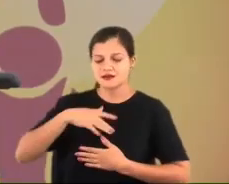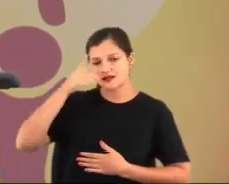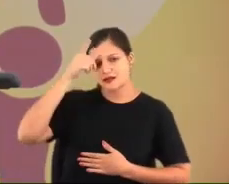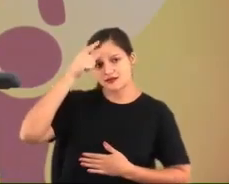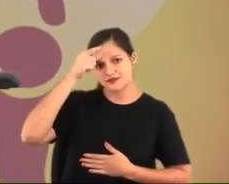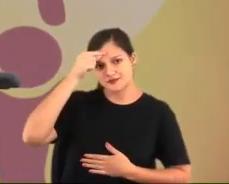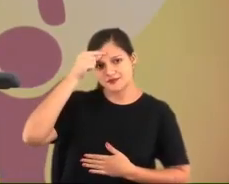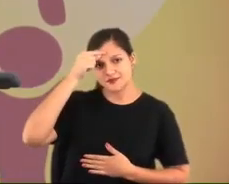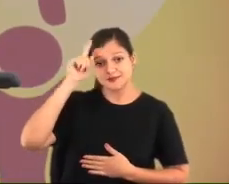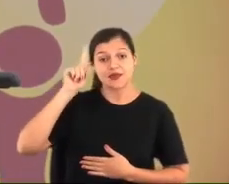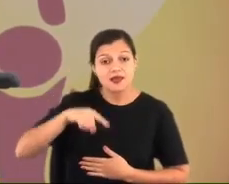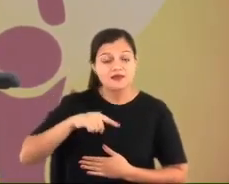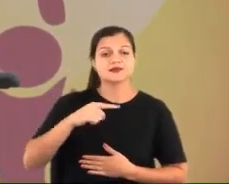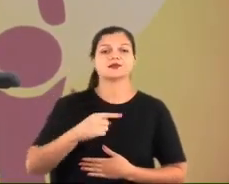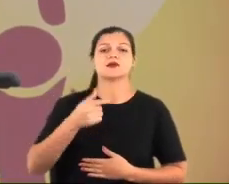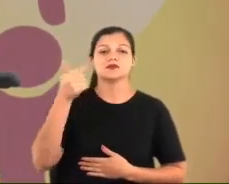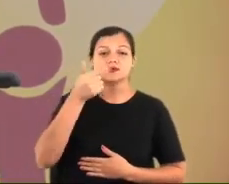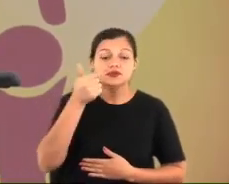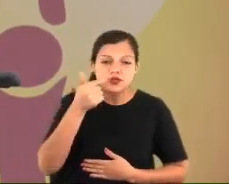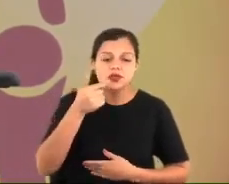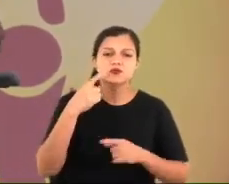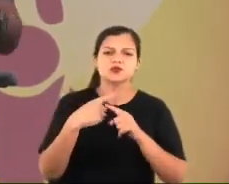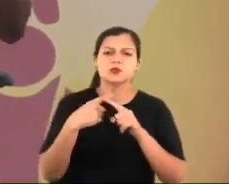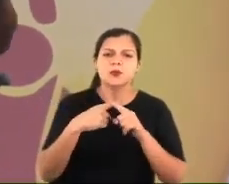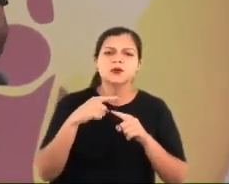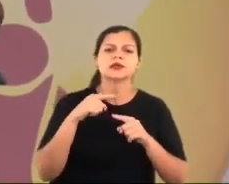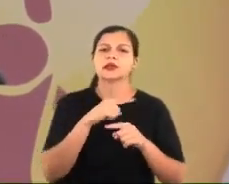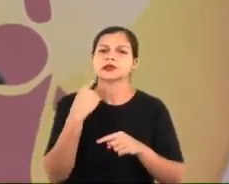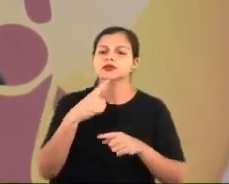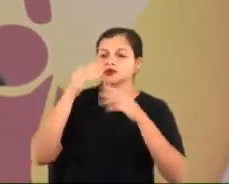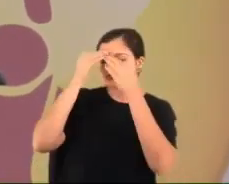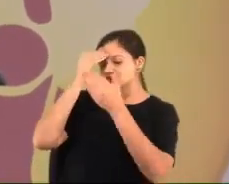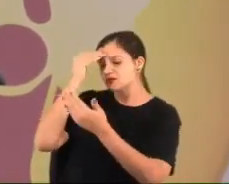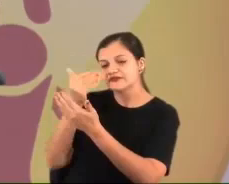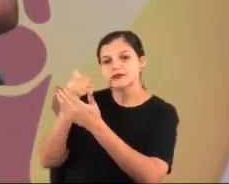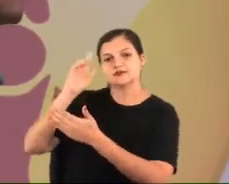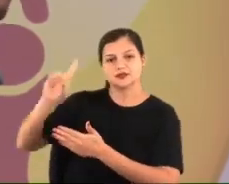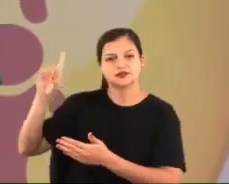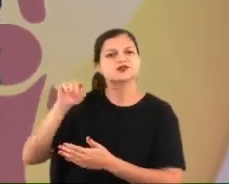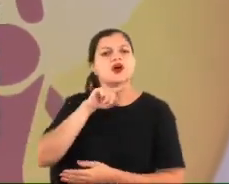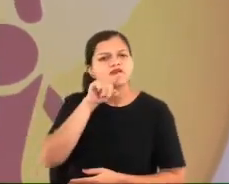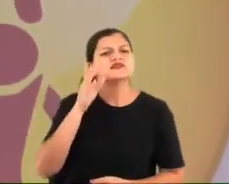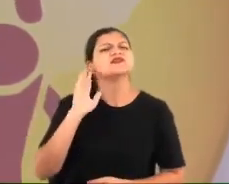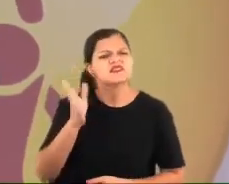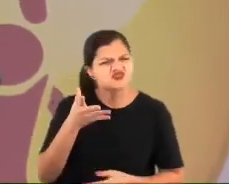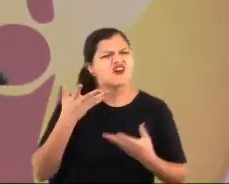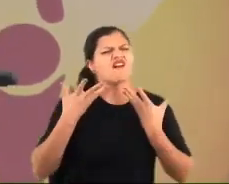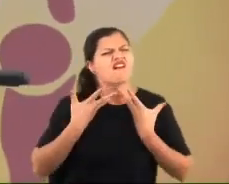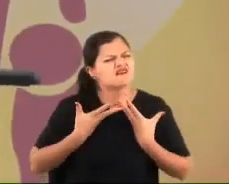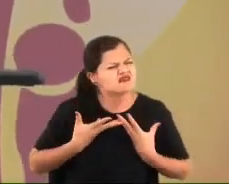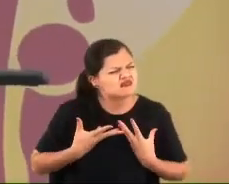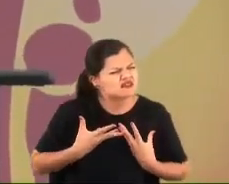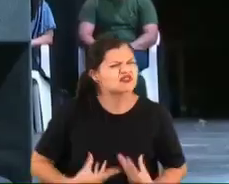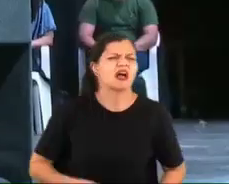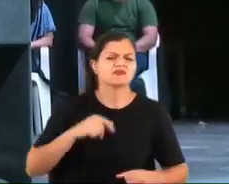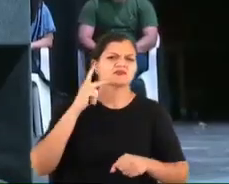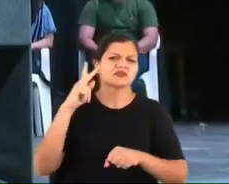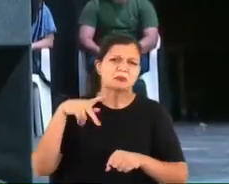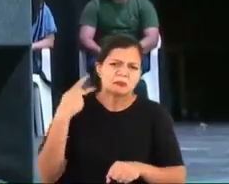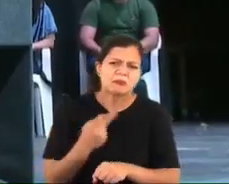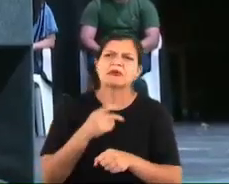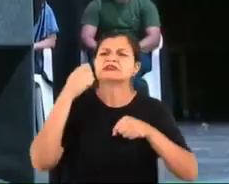razão para confiar em Deus. Você já esteve muito, muito cansado? Depois de um exercício, depois de uma